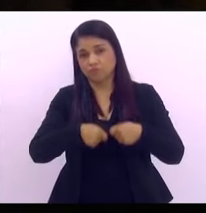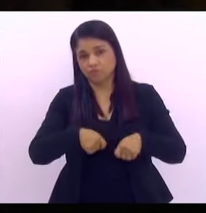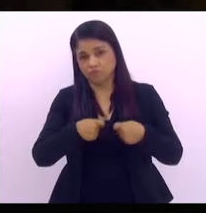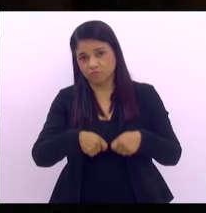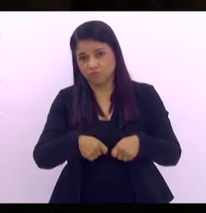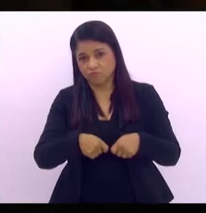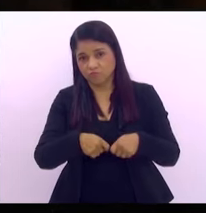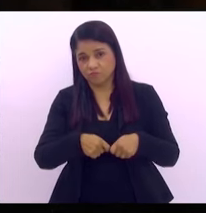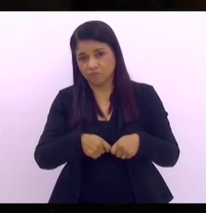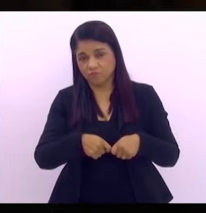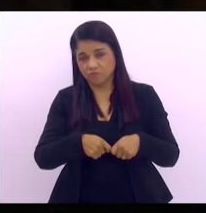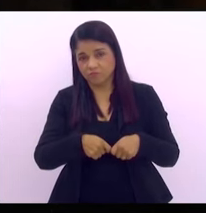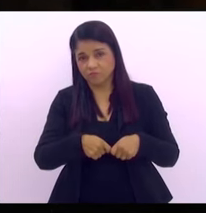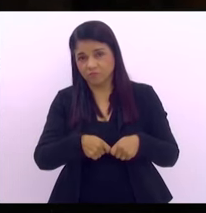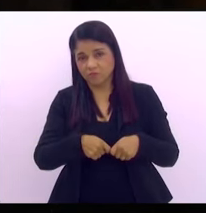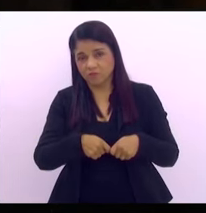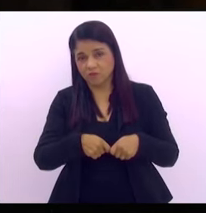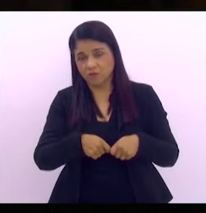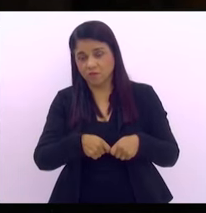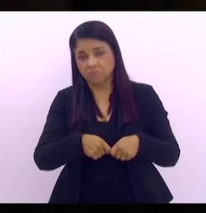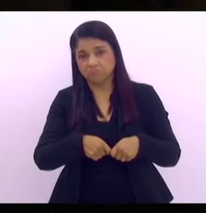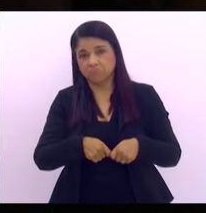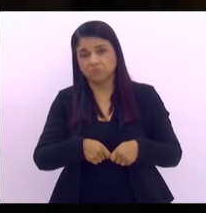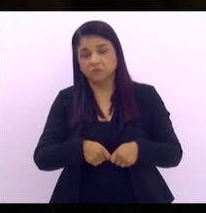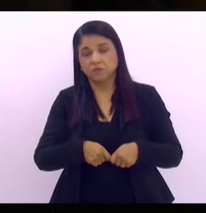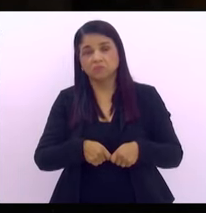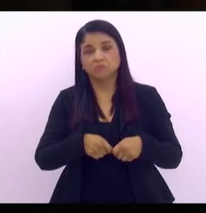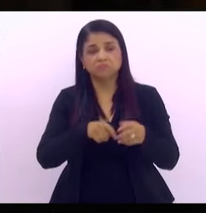Mas quando não é mais investigação,